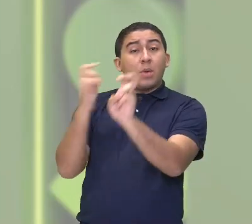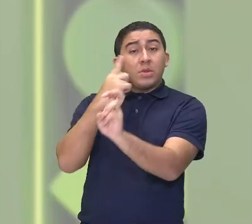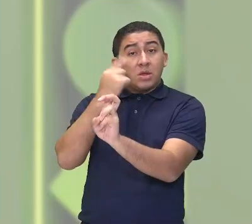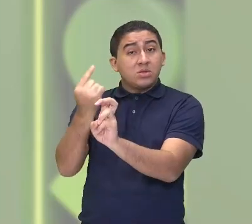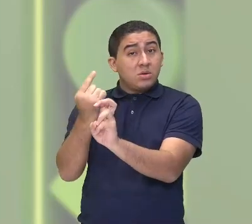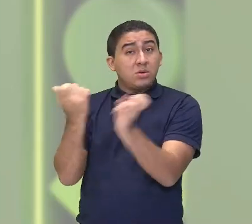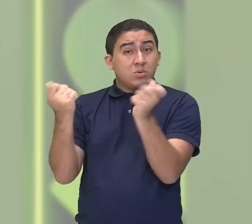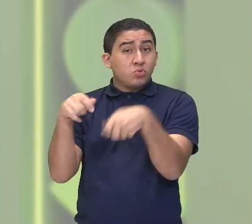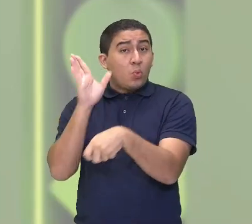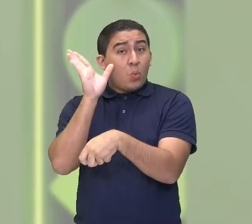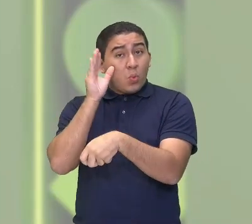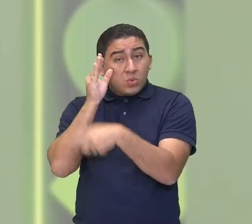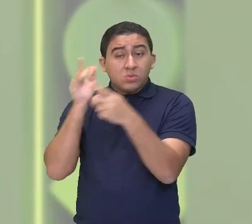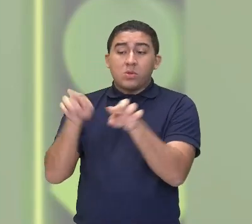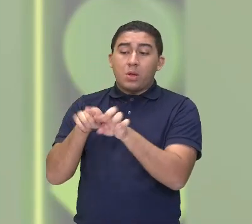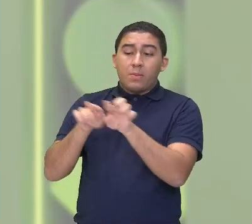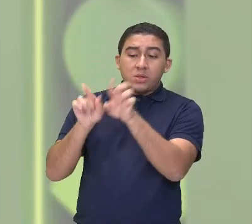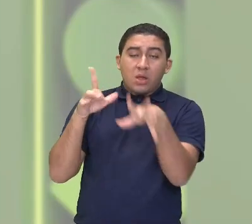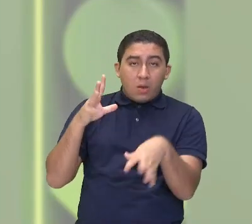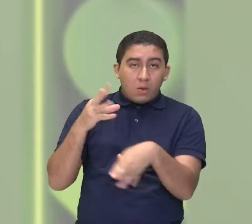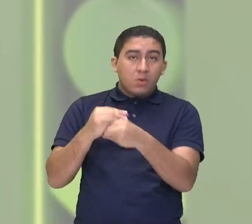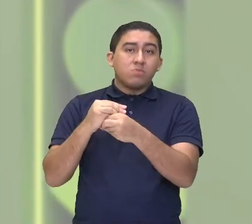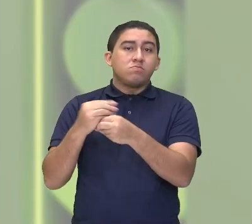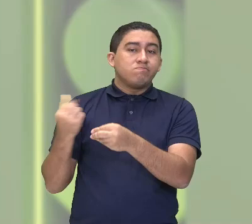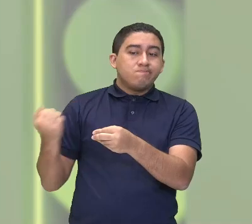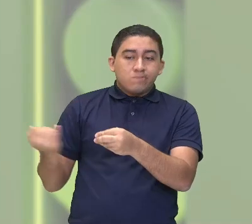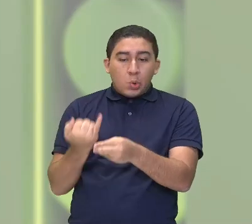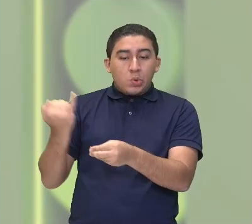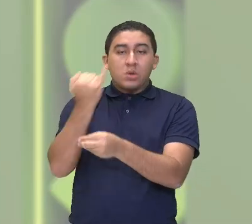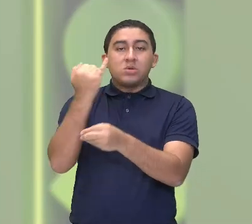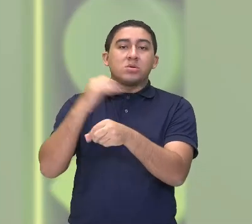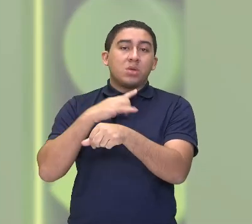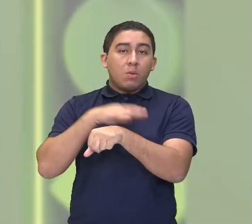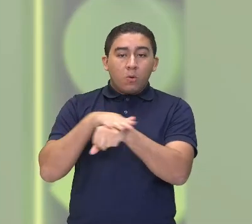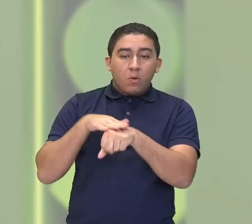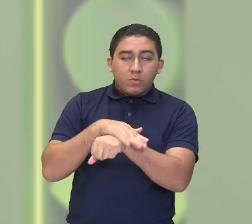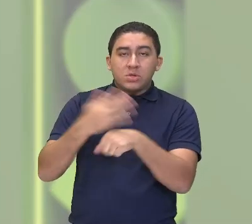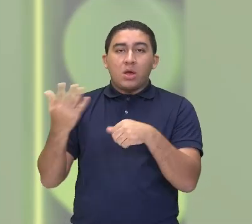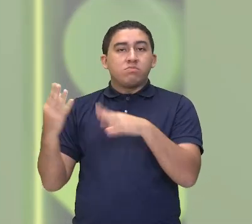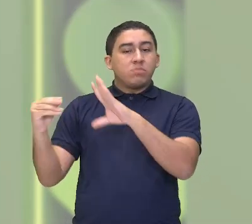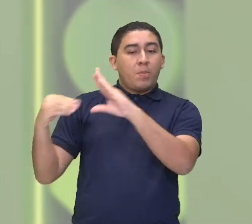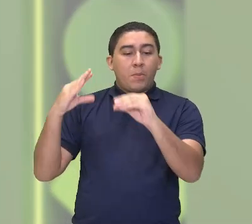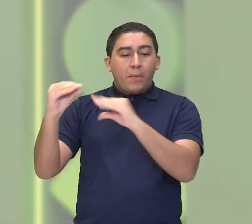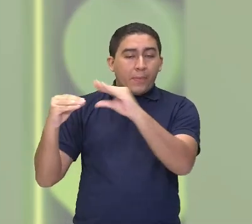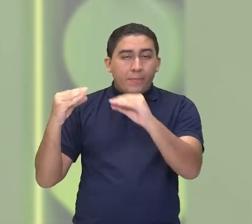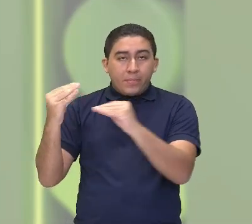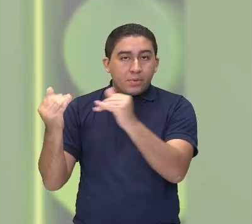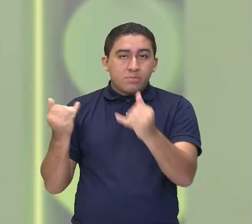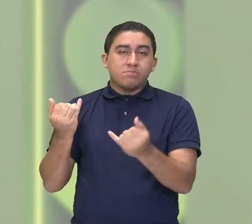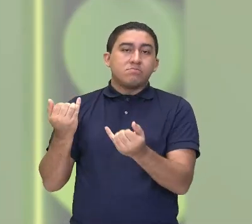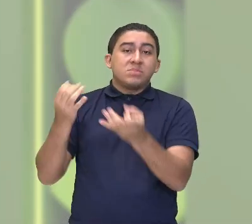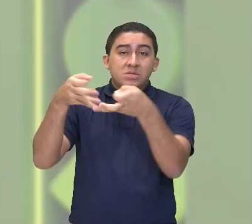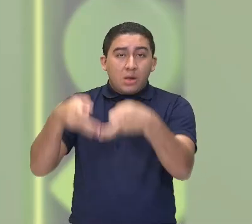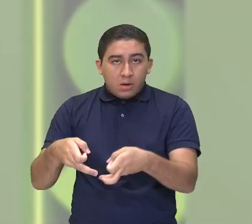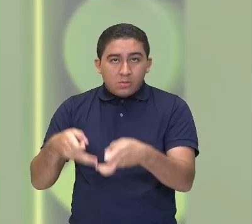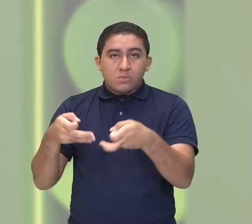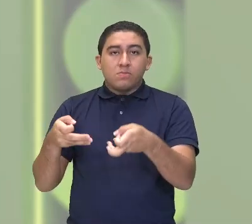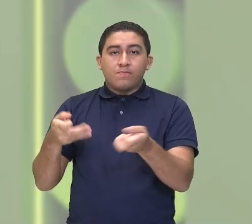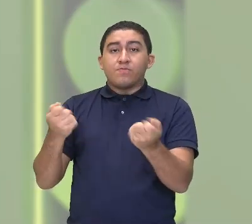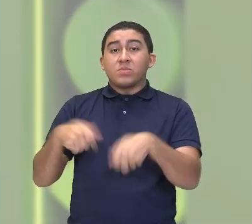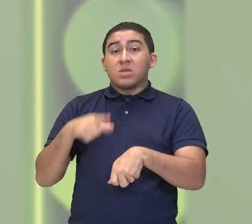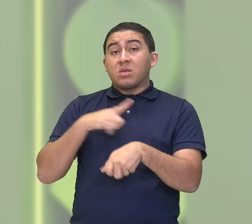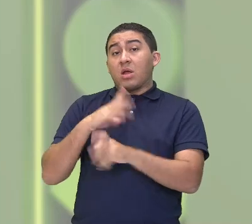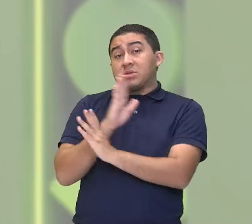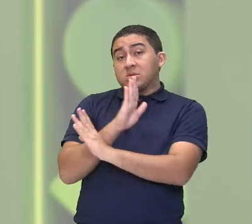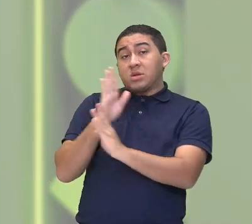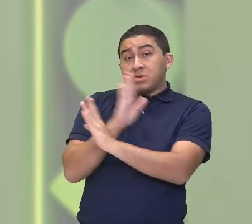interessantes ali que vão agregar valor ali, vão fazer você interagir com as pessoas ali à sua volta, né? Vai servir como uma distração